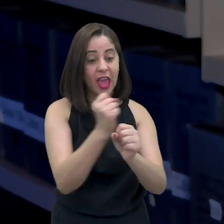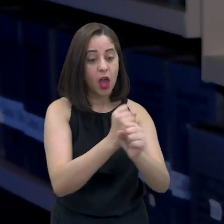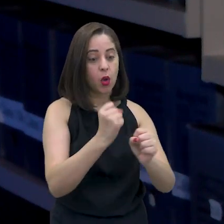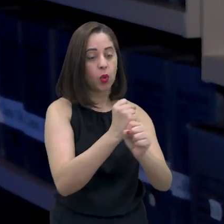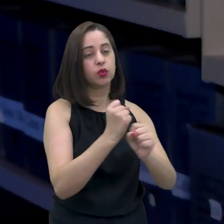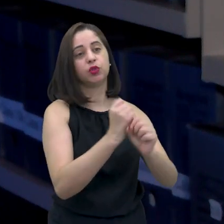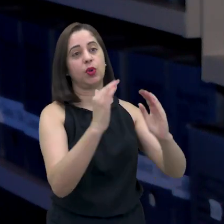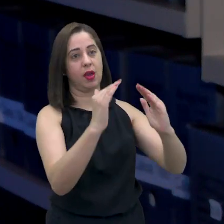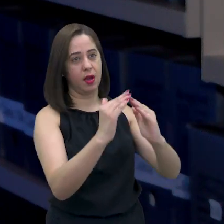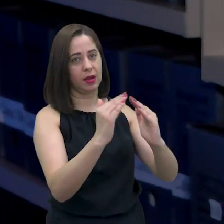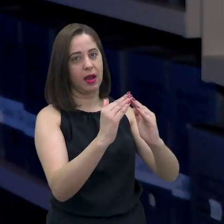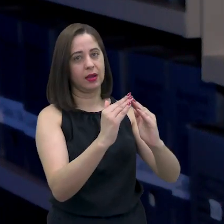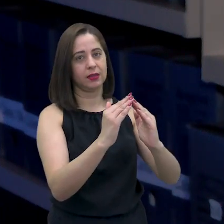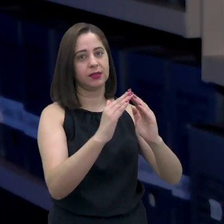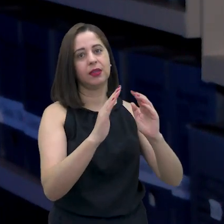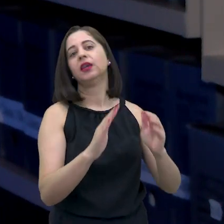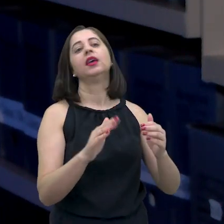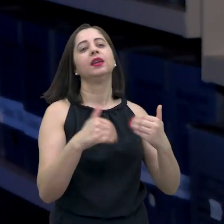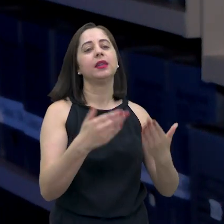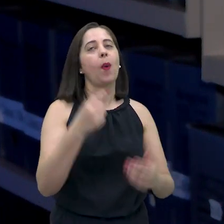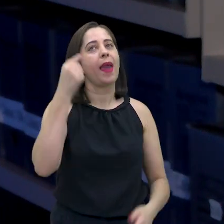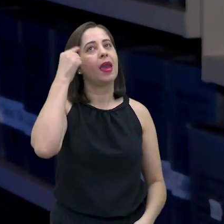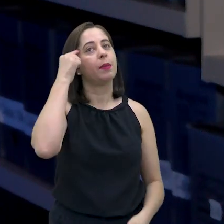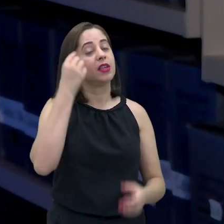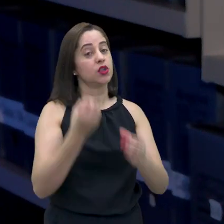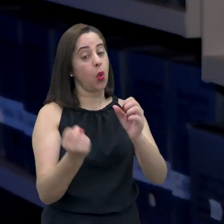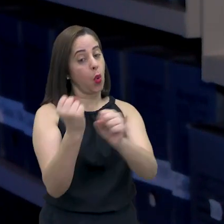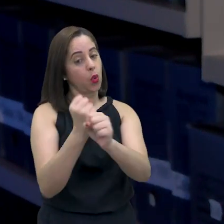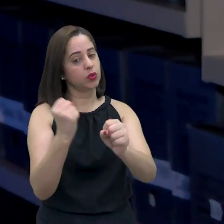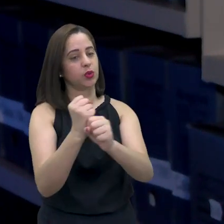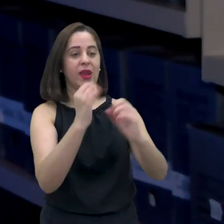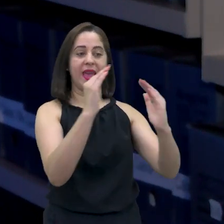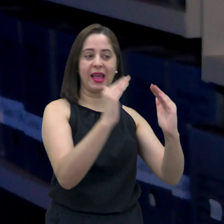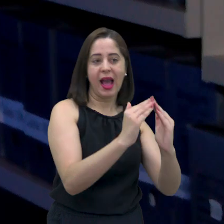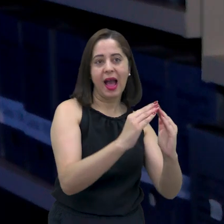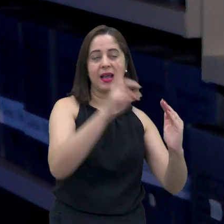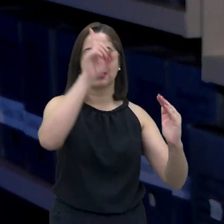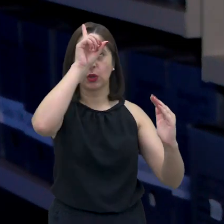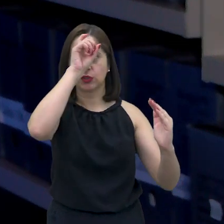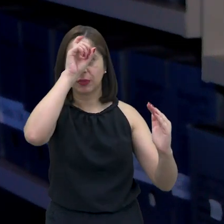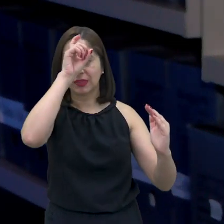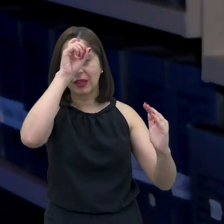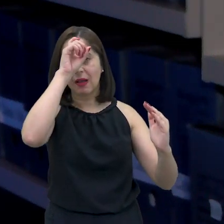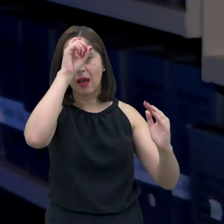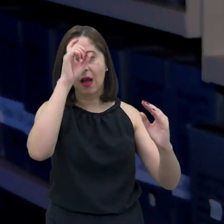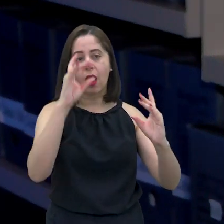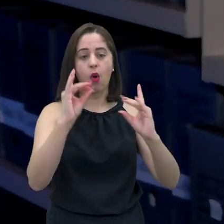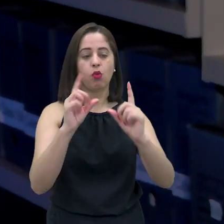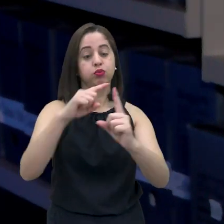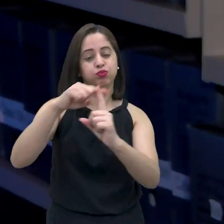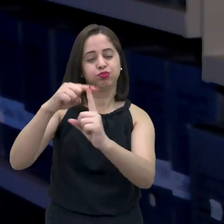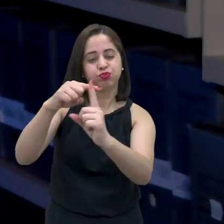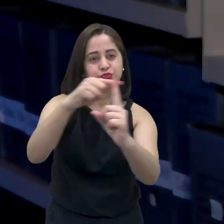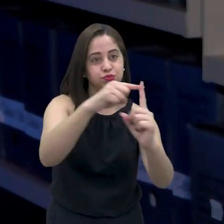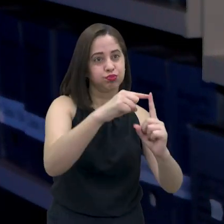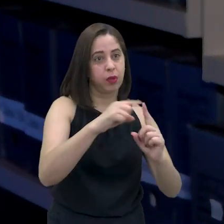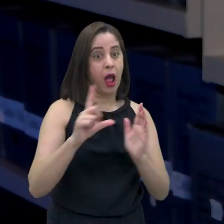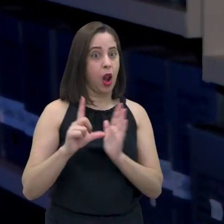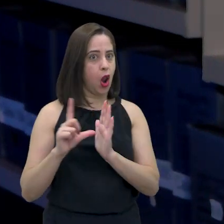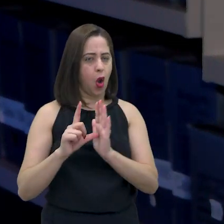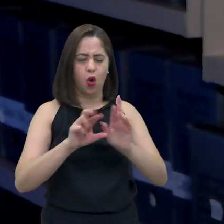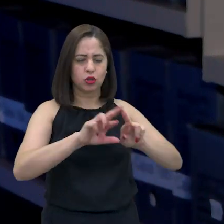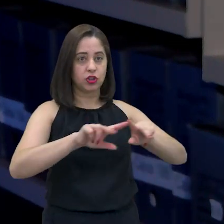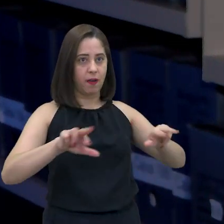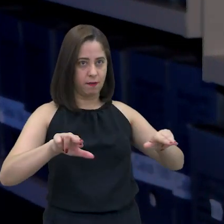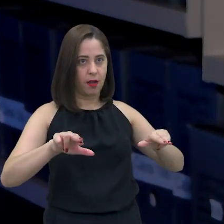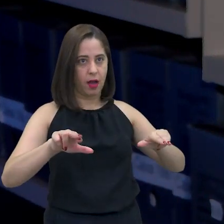no início então uma ideia de ter comércios de ter casos de ter hospitais cemitérios Então você tem todo um projeto que foi criado